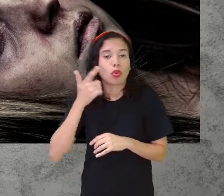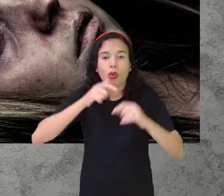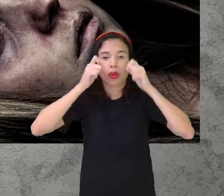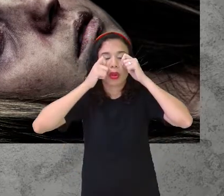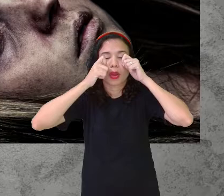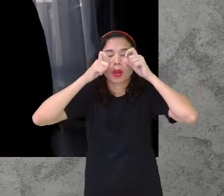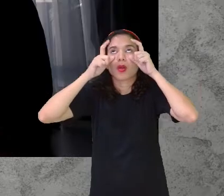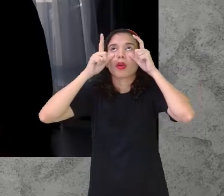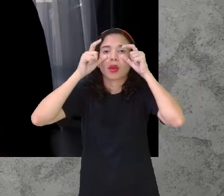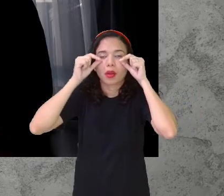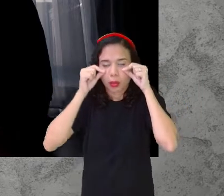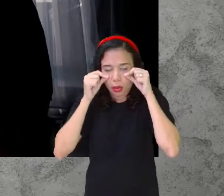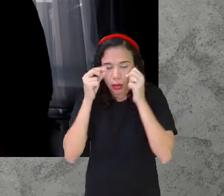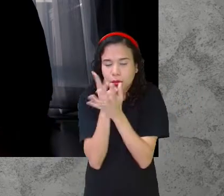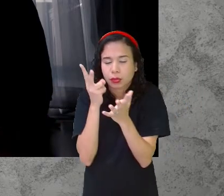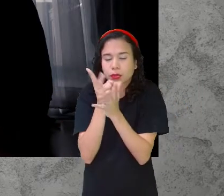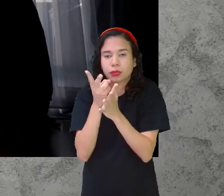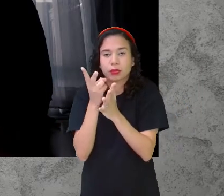consciência.